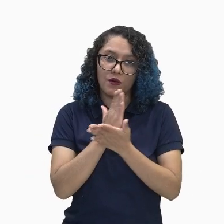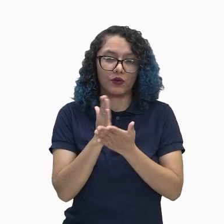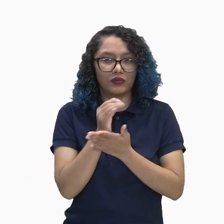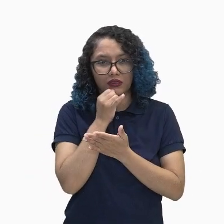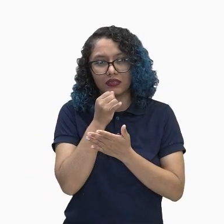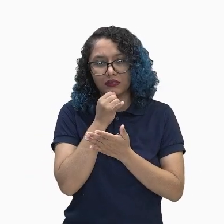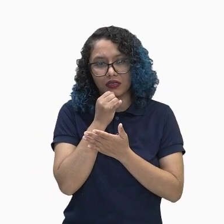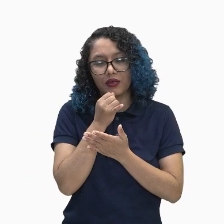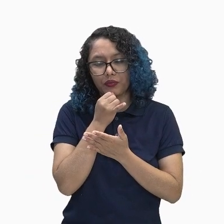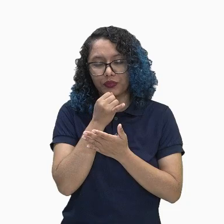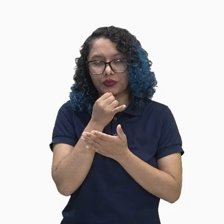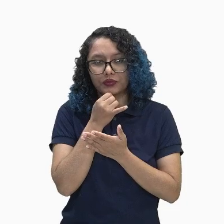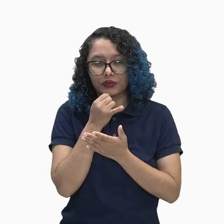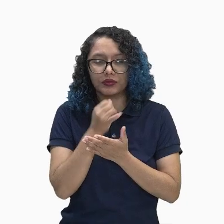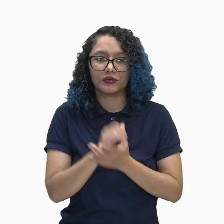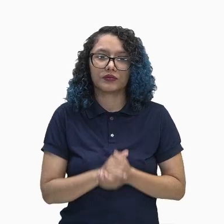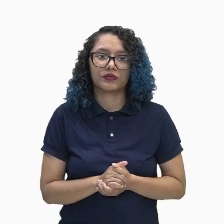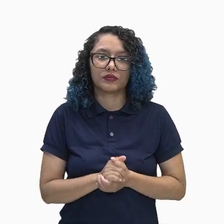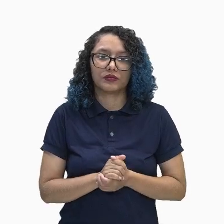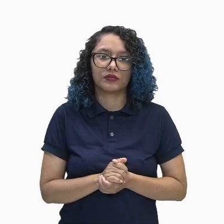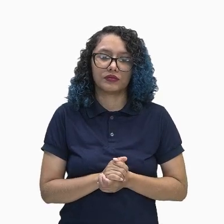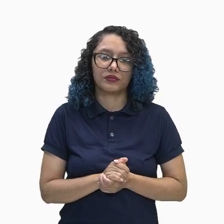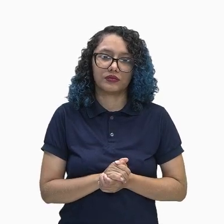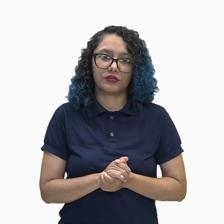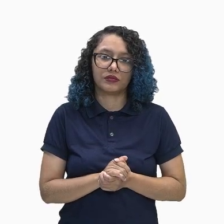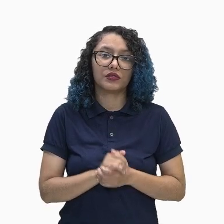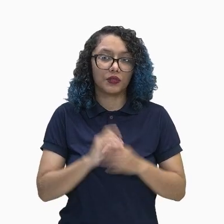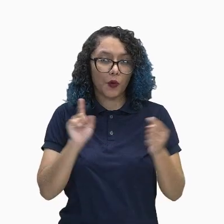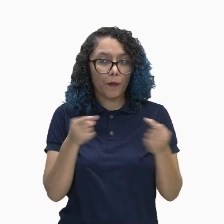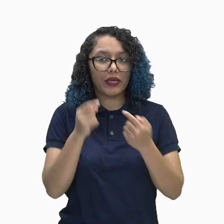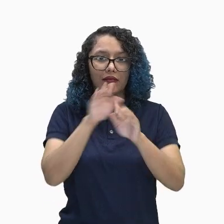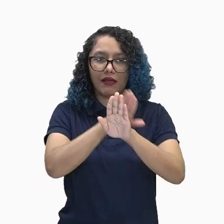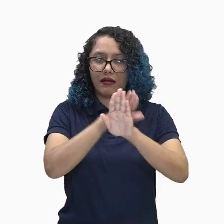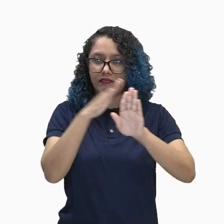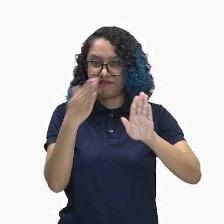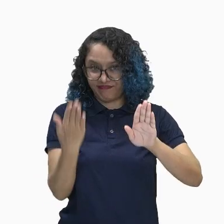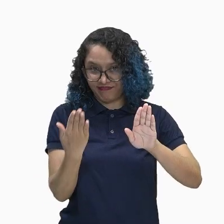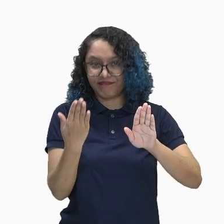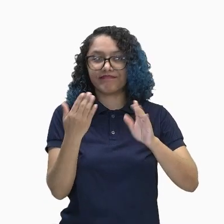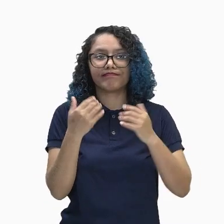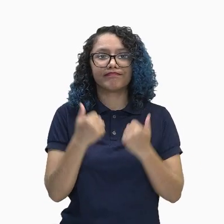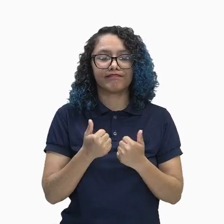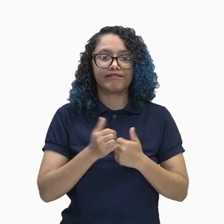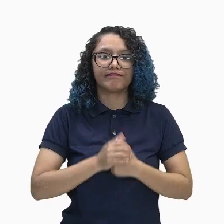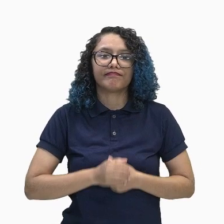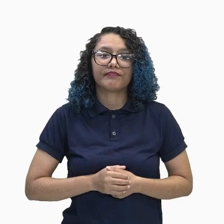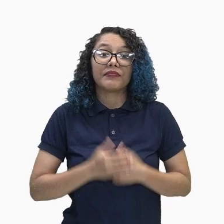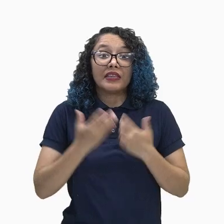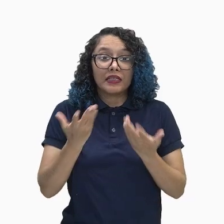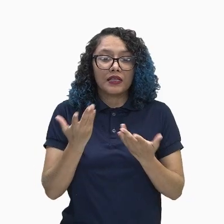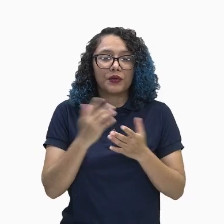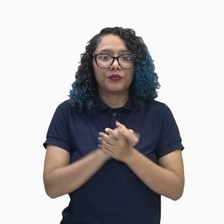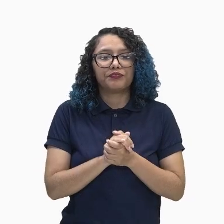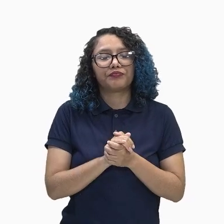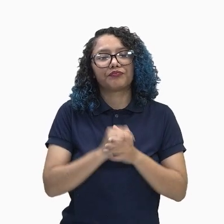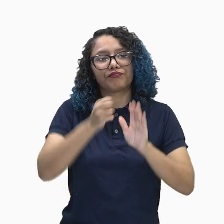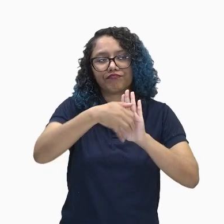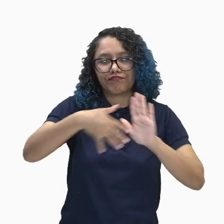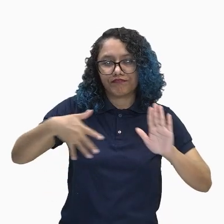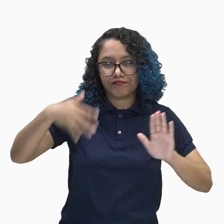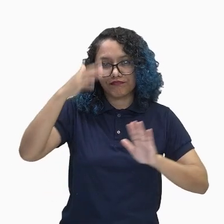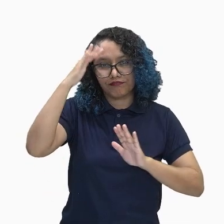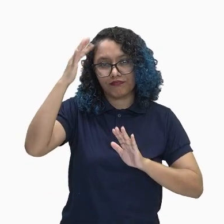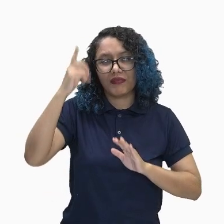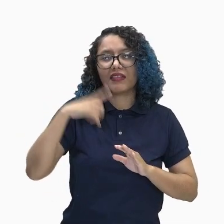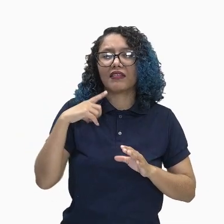pode observar e dizer sobre a antítese. Essa figura de pensamento ela estará muito presente